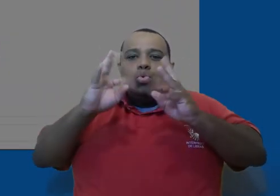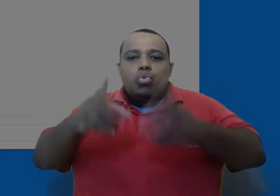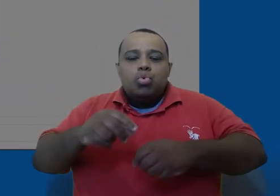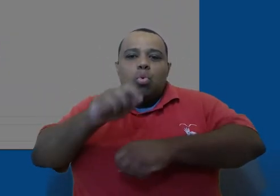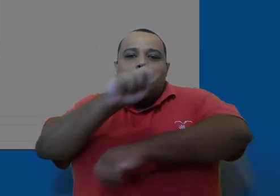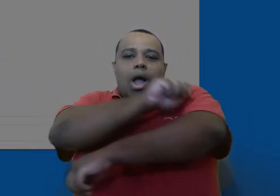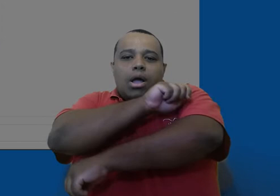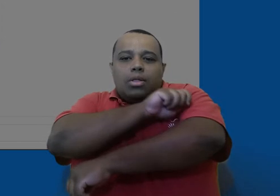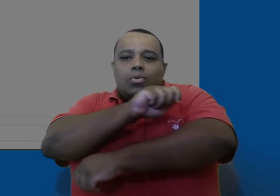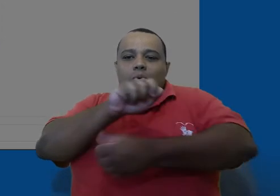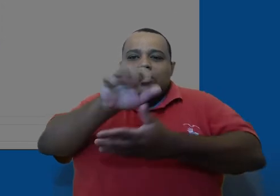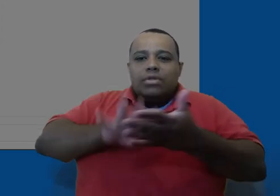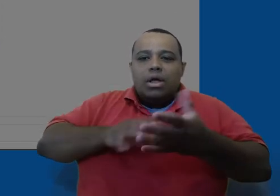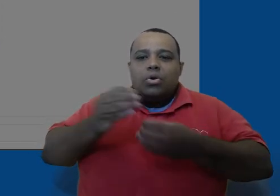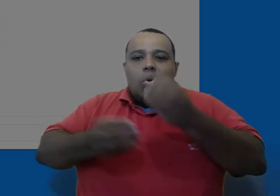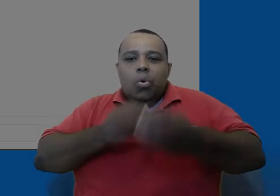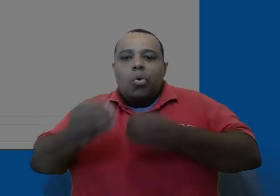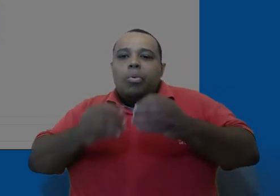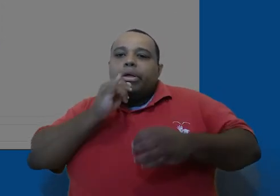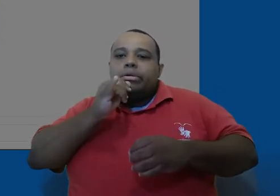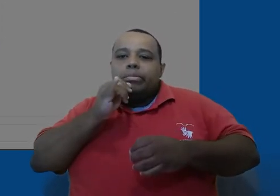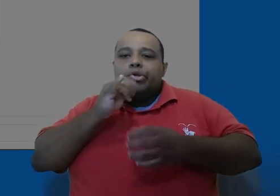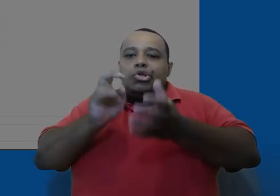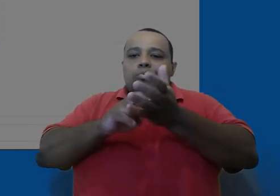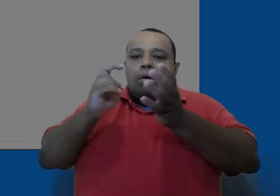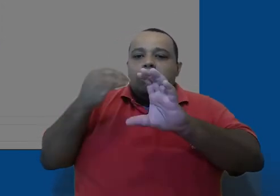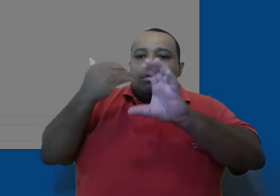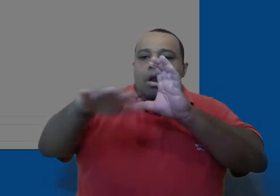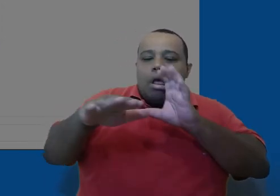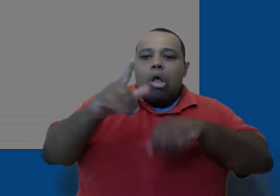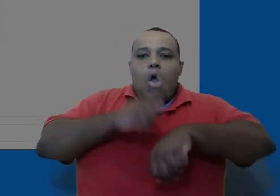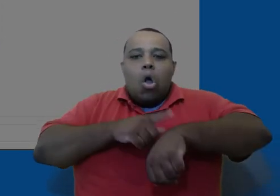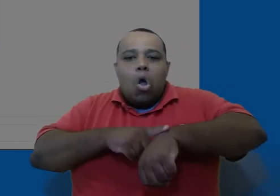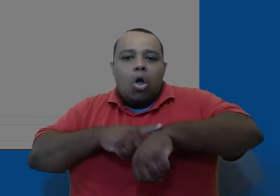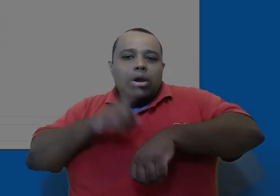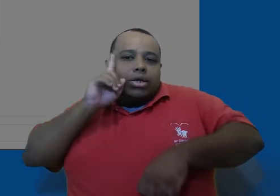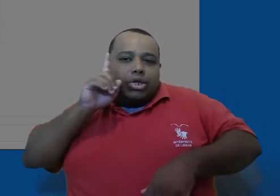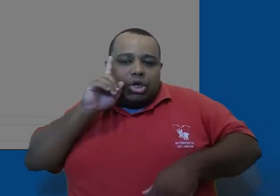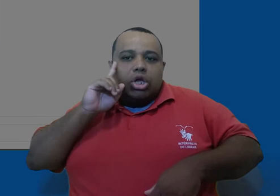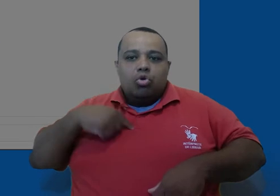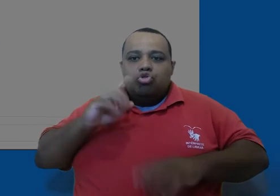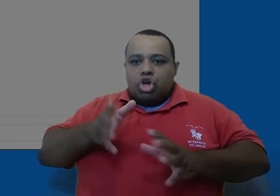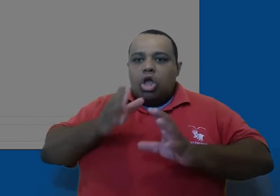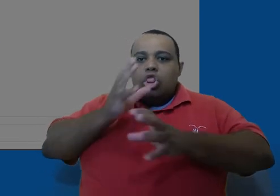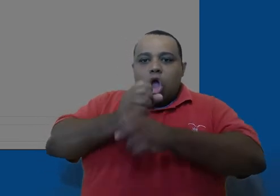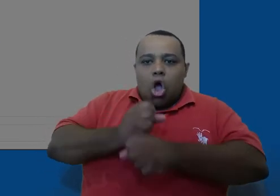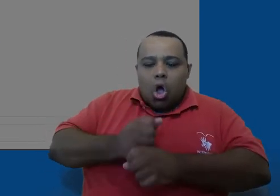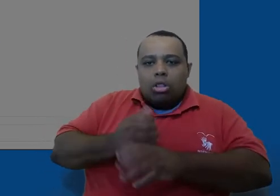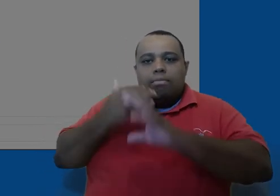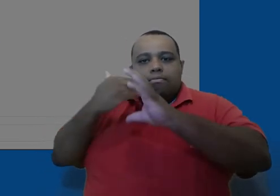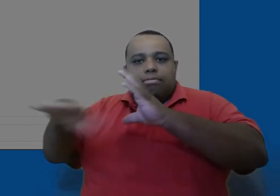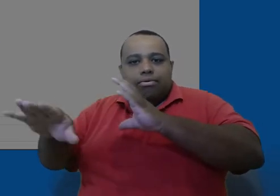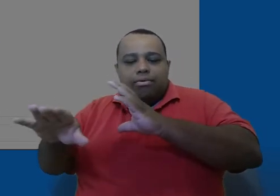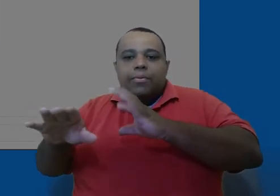neste caso somos informados que a Diana entregou o trabalho no dia quatro de agosto por volta das nove horas da manhã Oi e que eu corrigi o trabalho